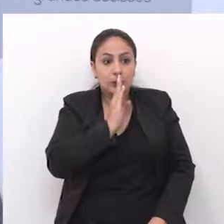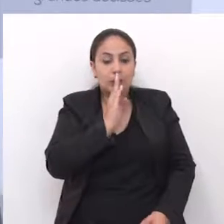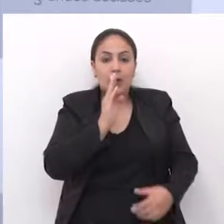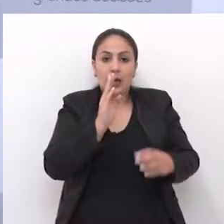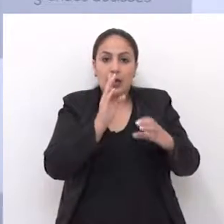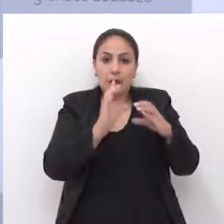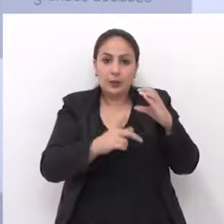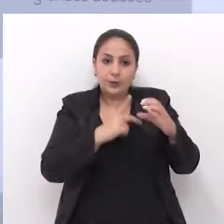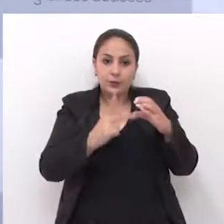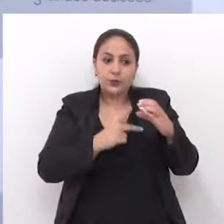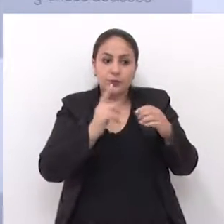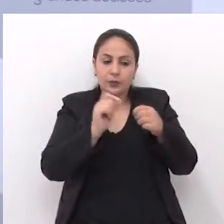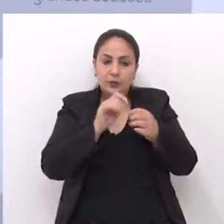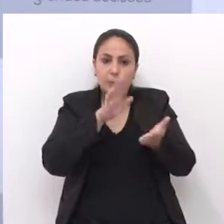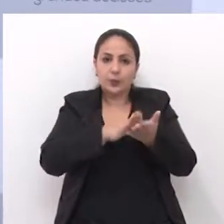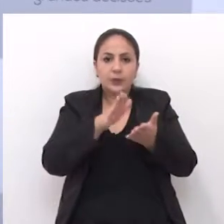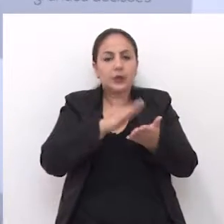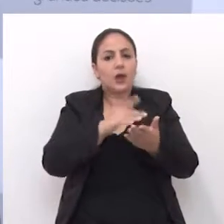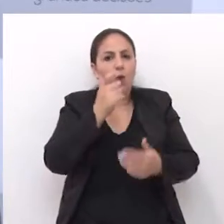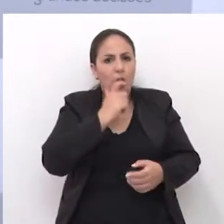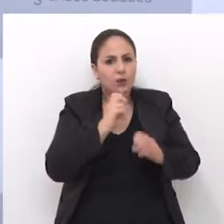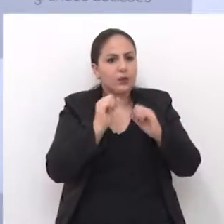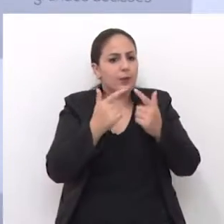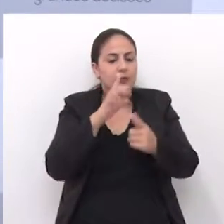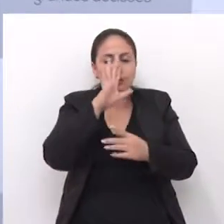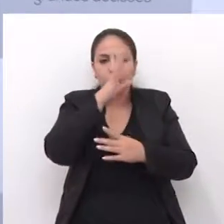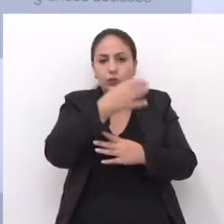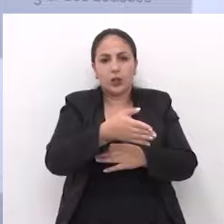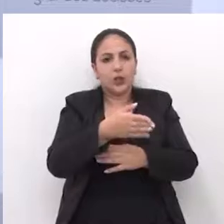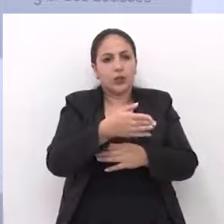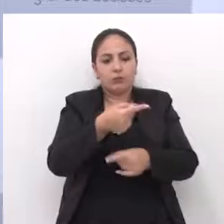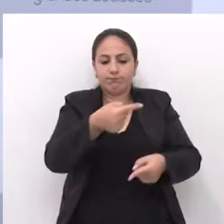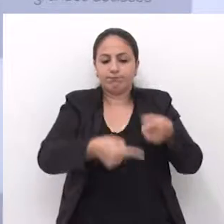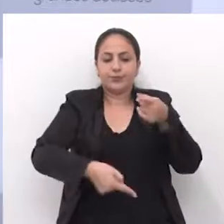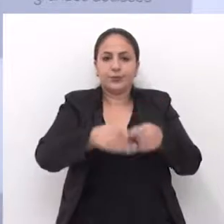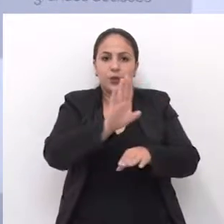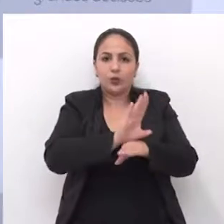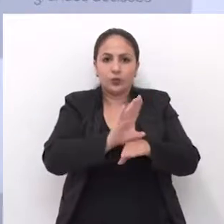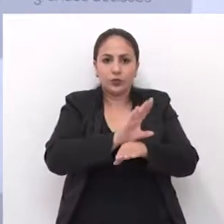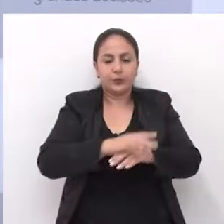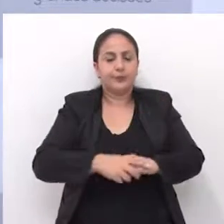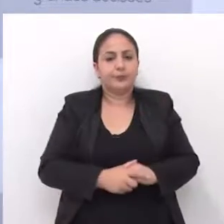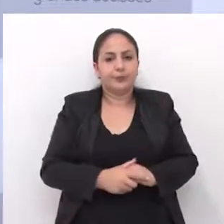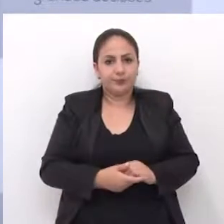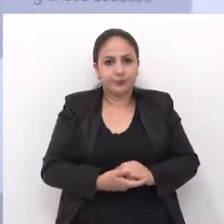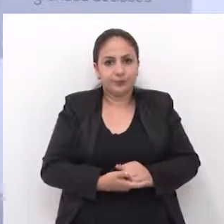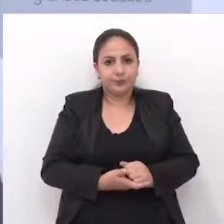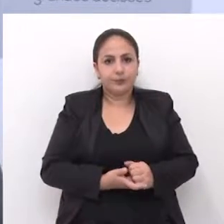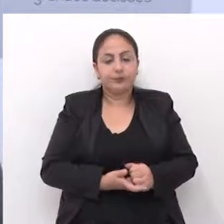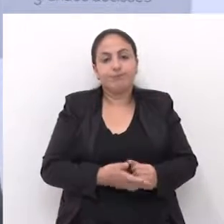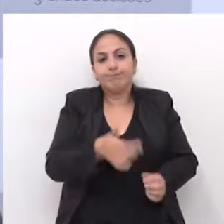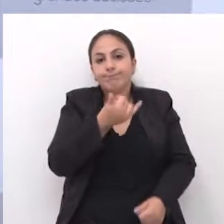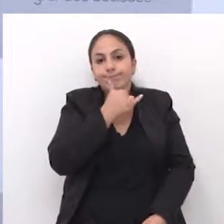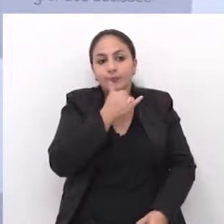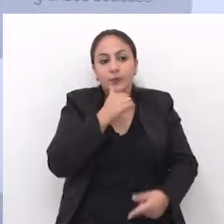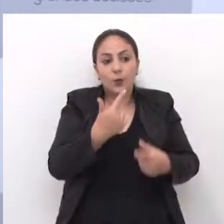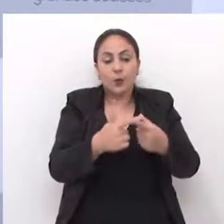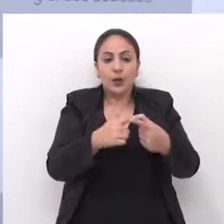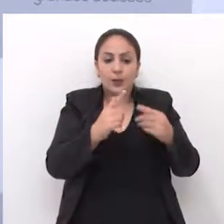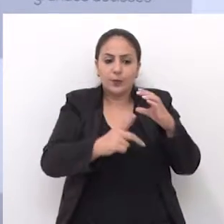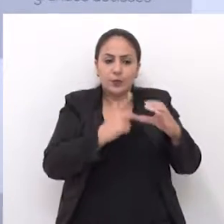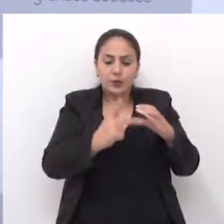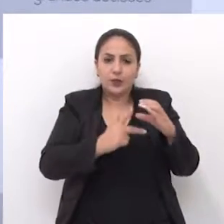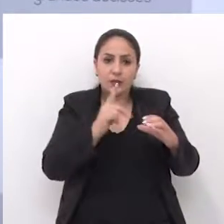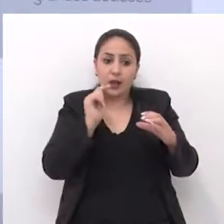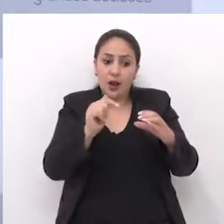a Câmara terá que fazer a publicação, ela sofrerá uma ação direta de inconstitucionalidade. Eu lamento porque o Parlamento